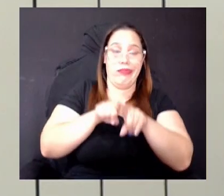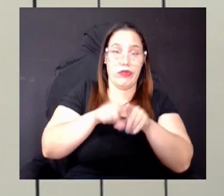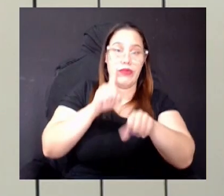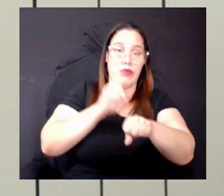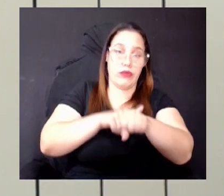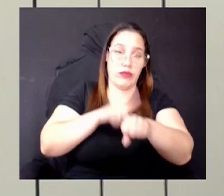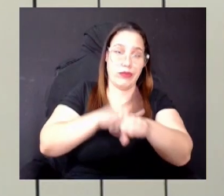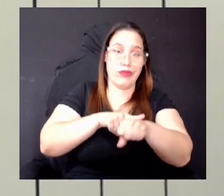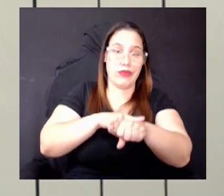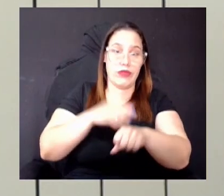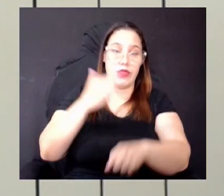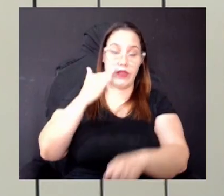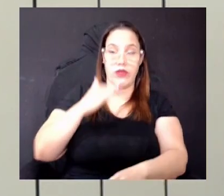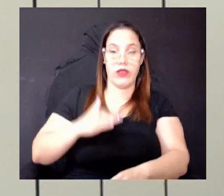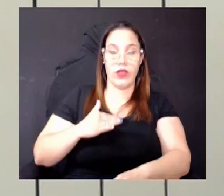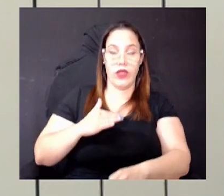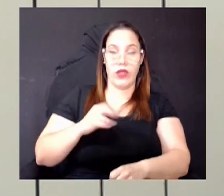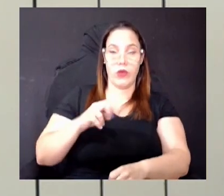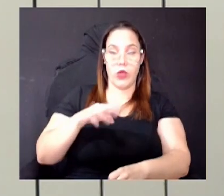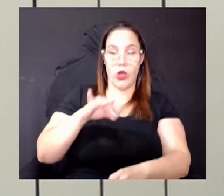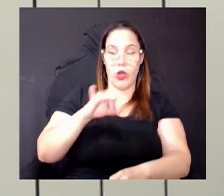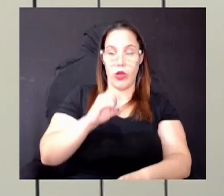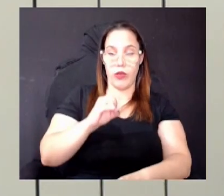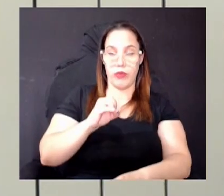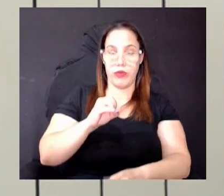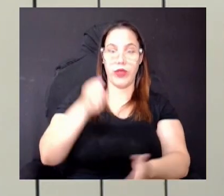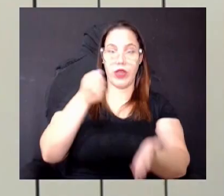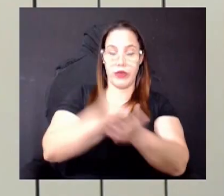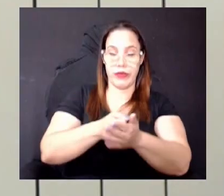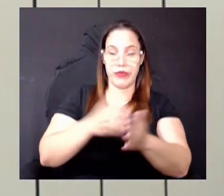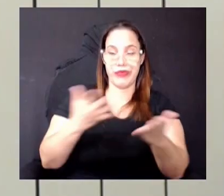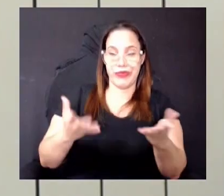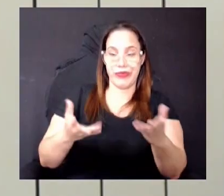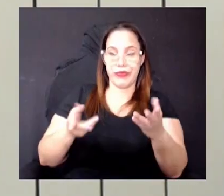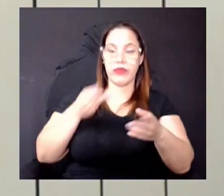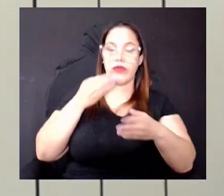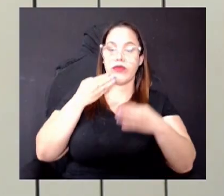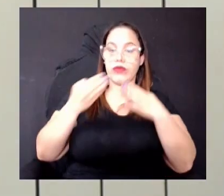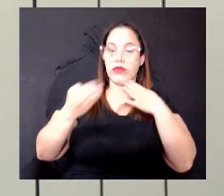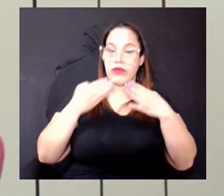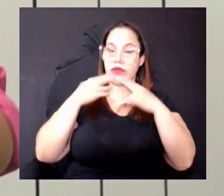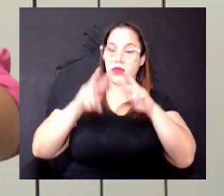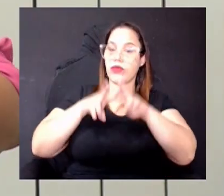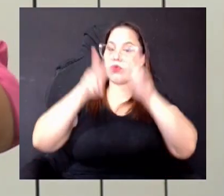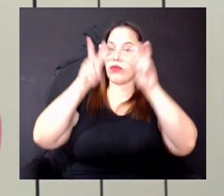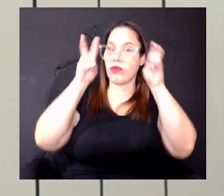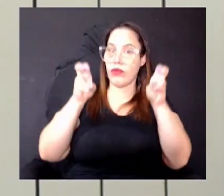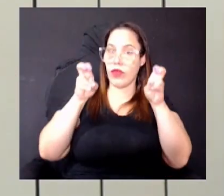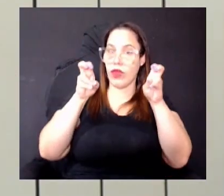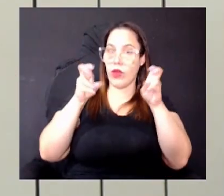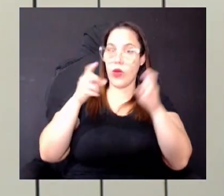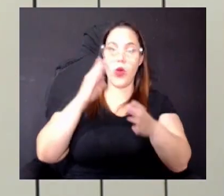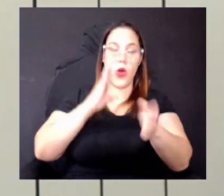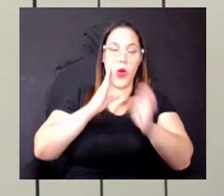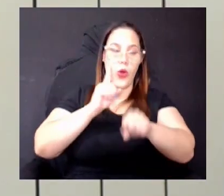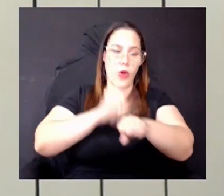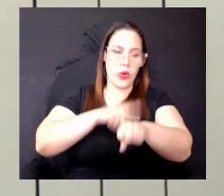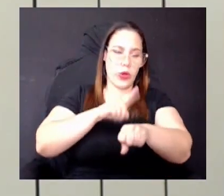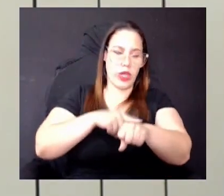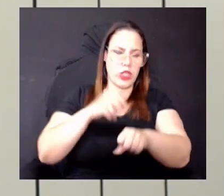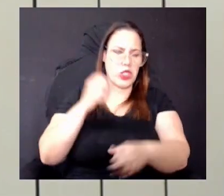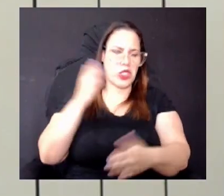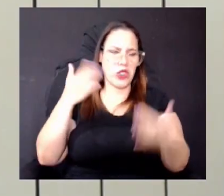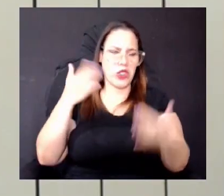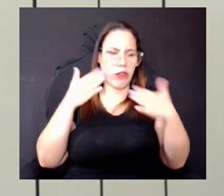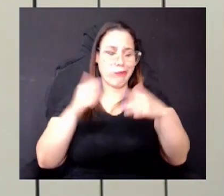da população era afetado. Nós vamos conversar sobre esse assunto. Horário de verão, vantagens e